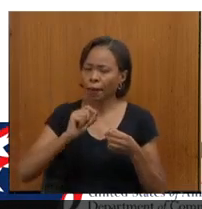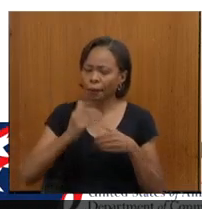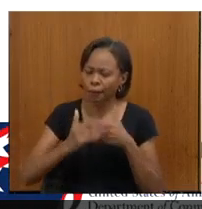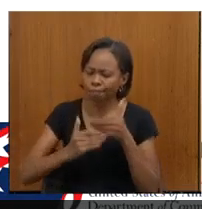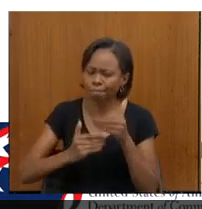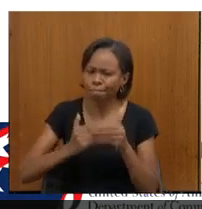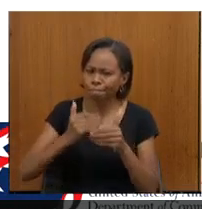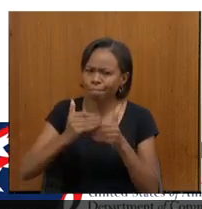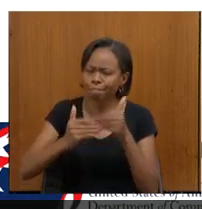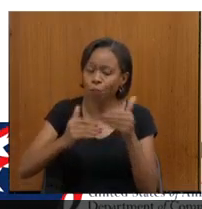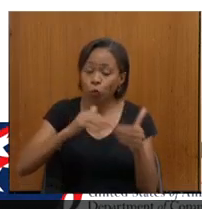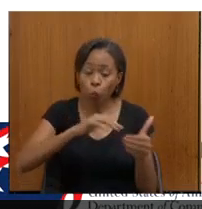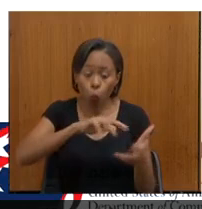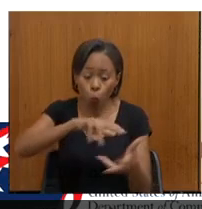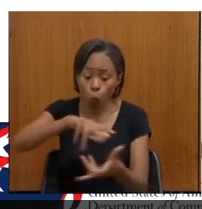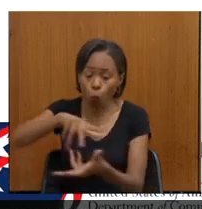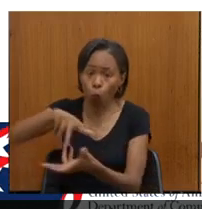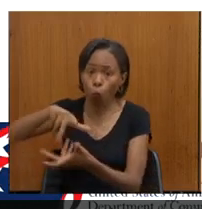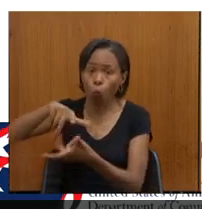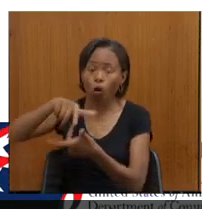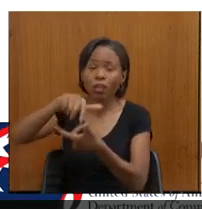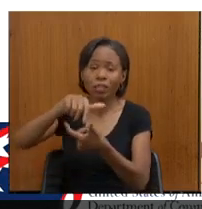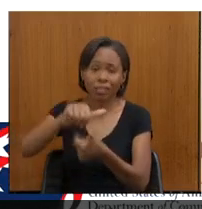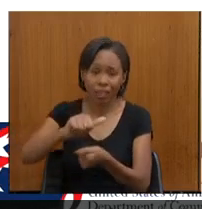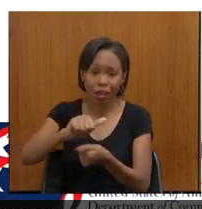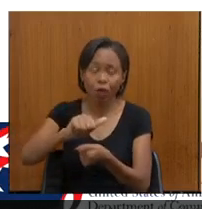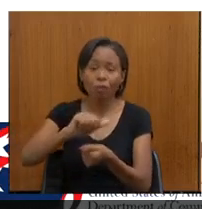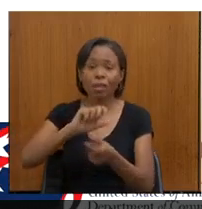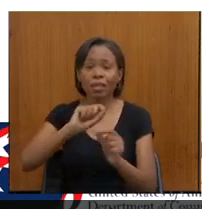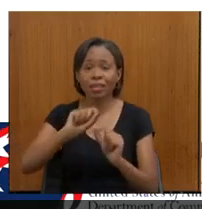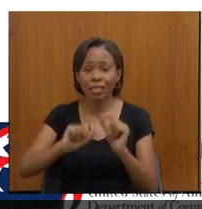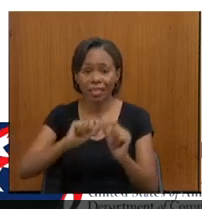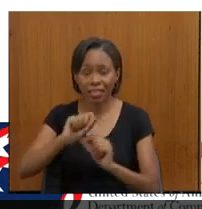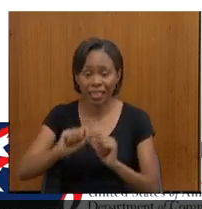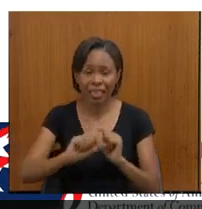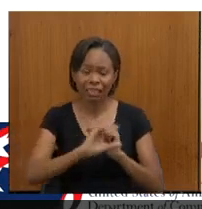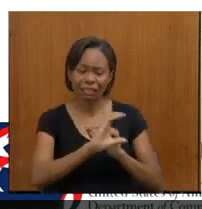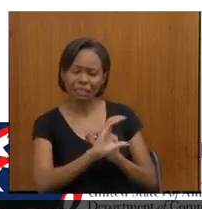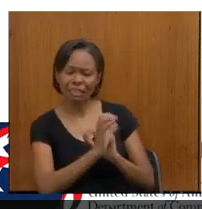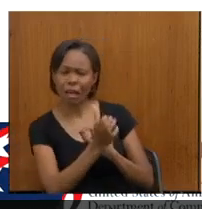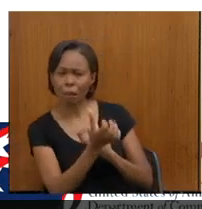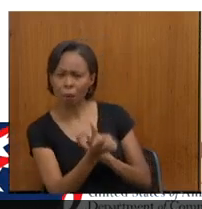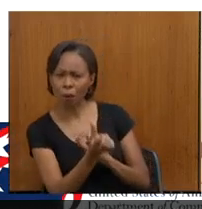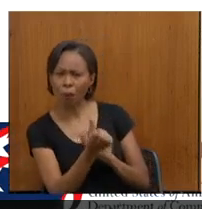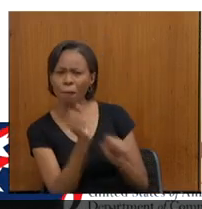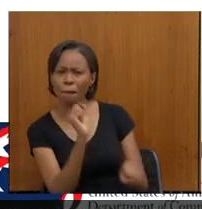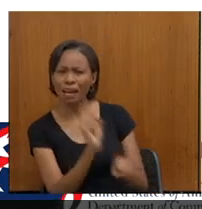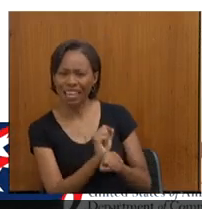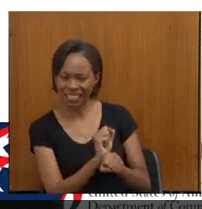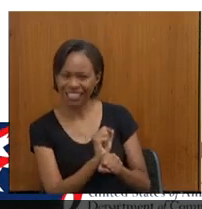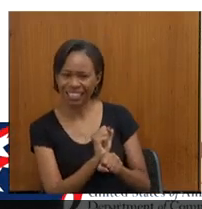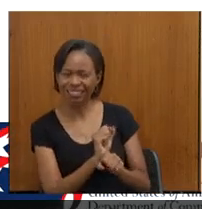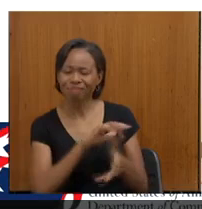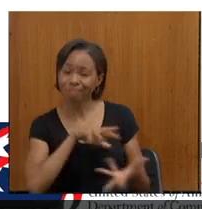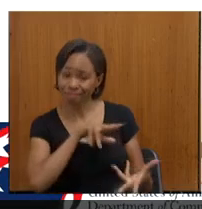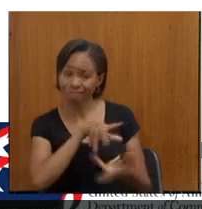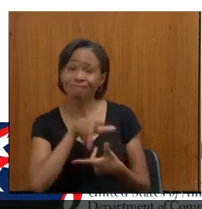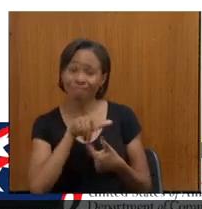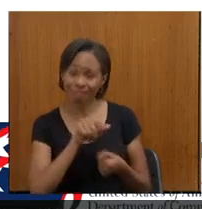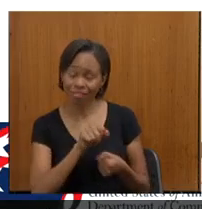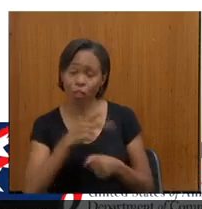Mundial para a descarbonização do mundo então a gente tem todos os países trabalhando